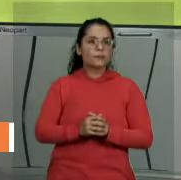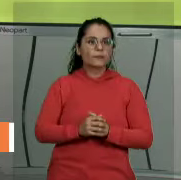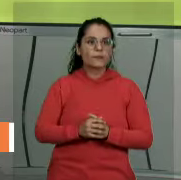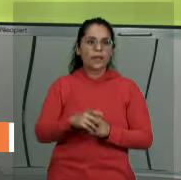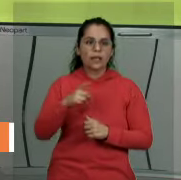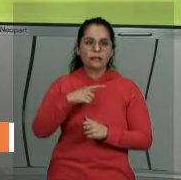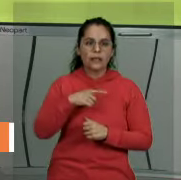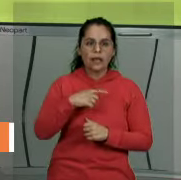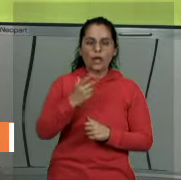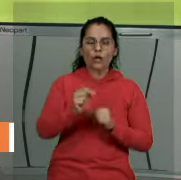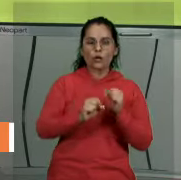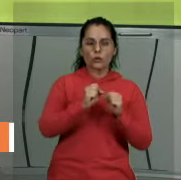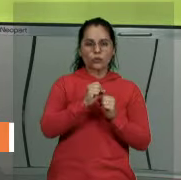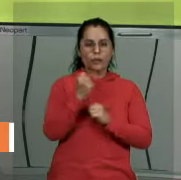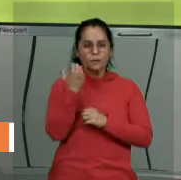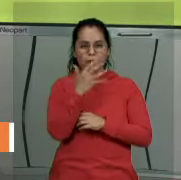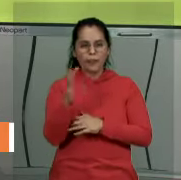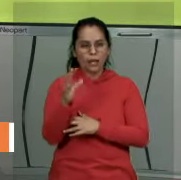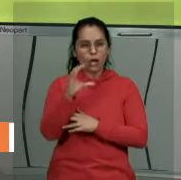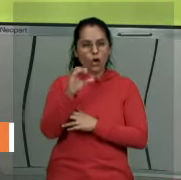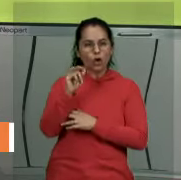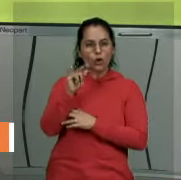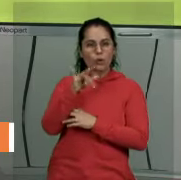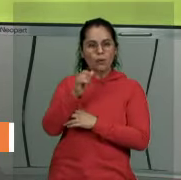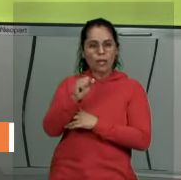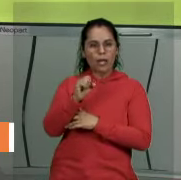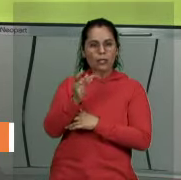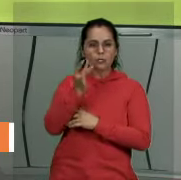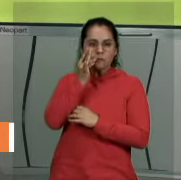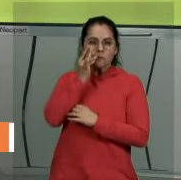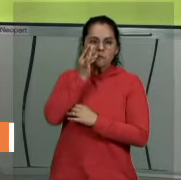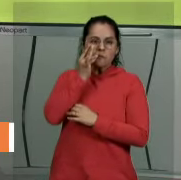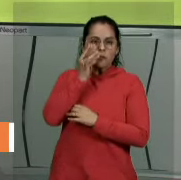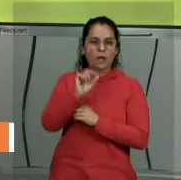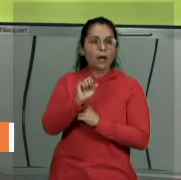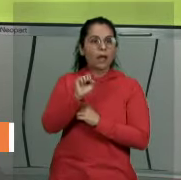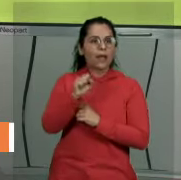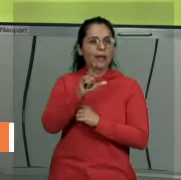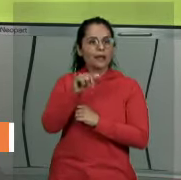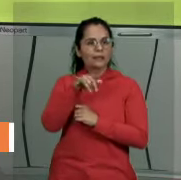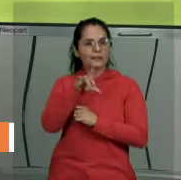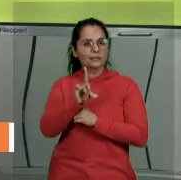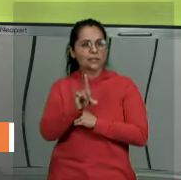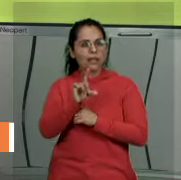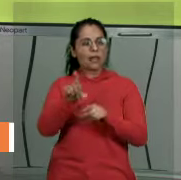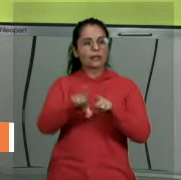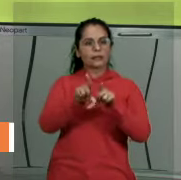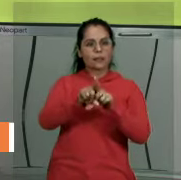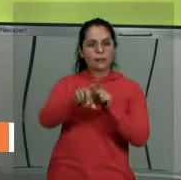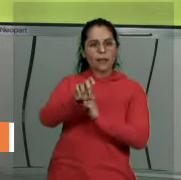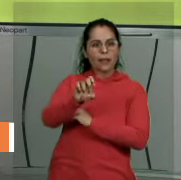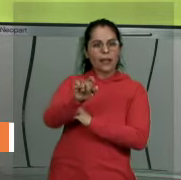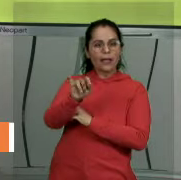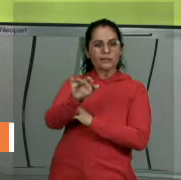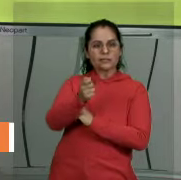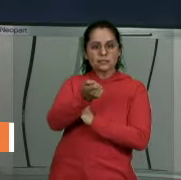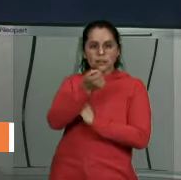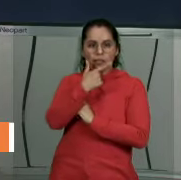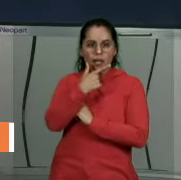Plantas e cogumelos alucinógenos, maconha, LSD e o êxtase.